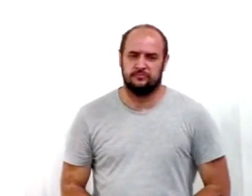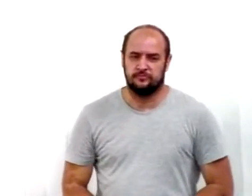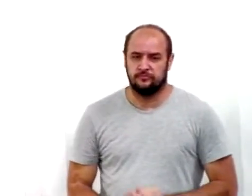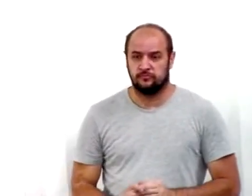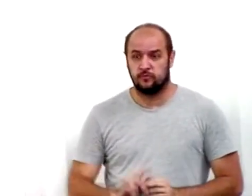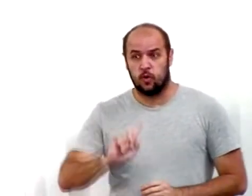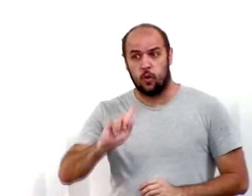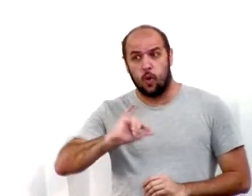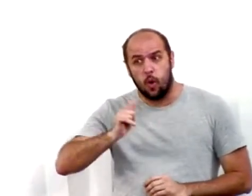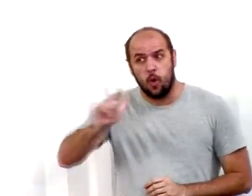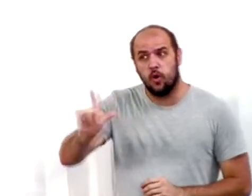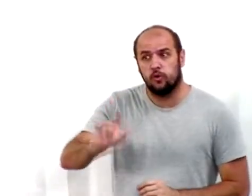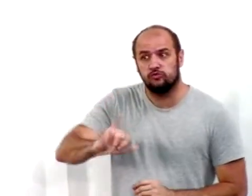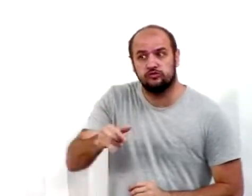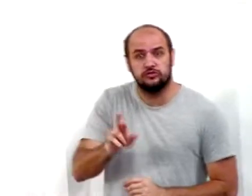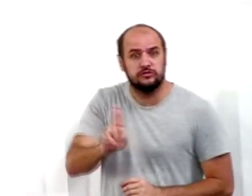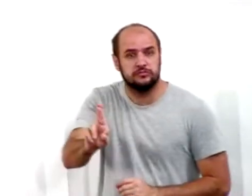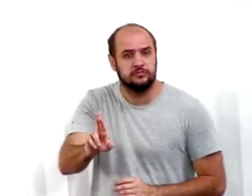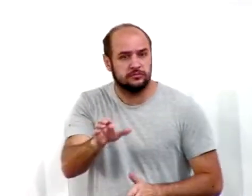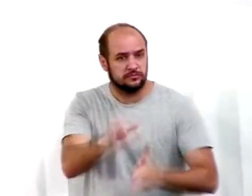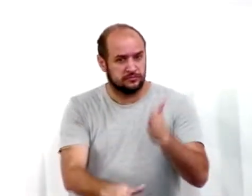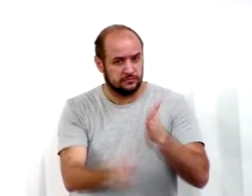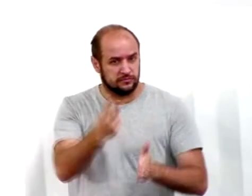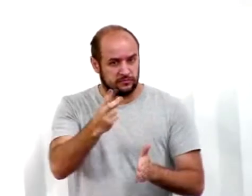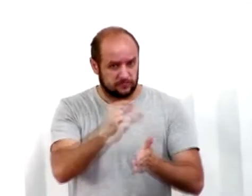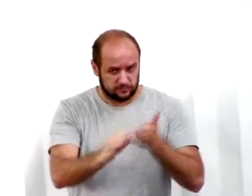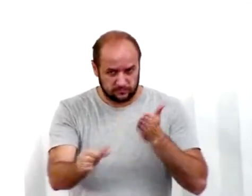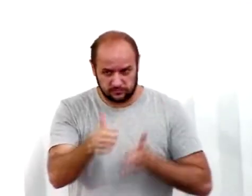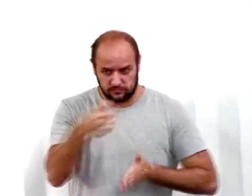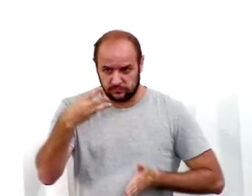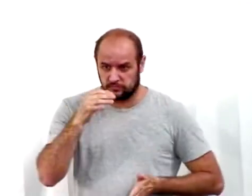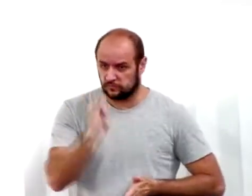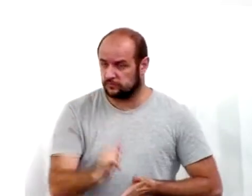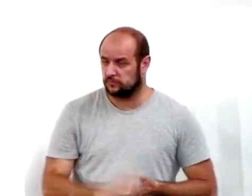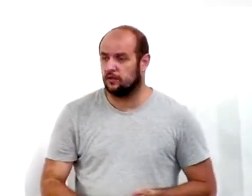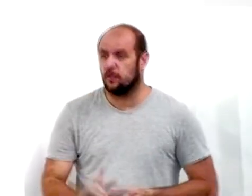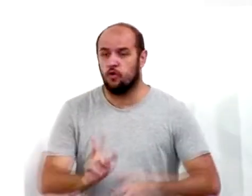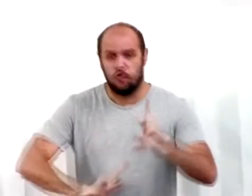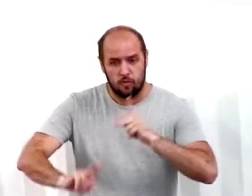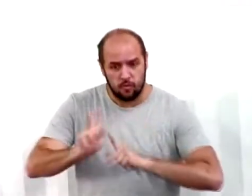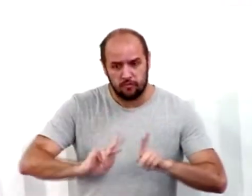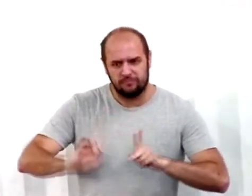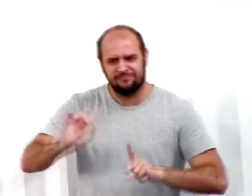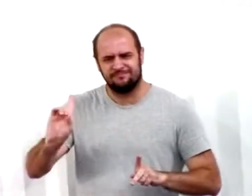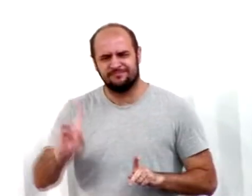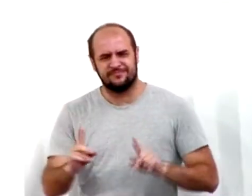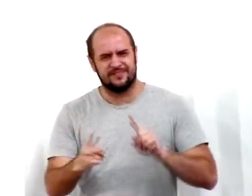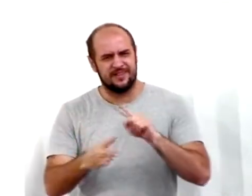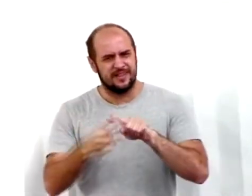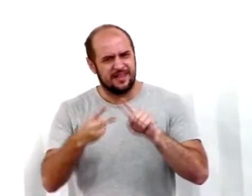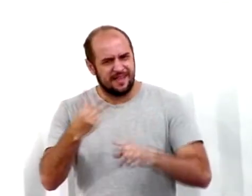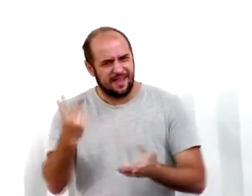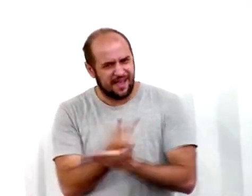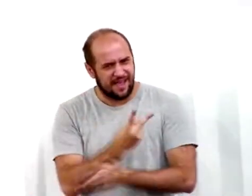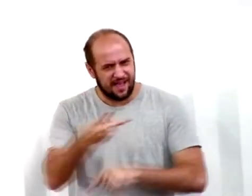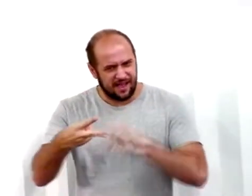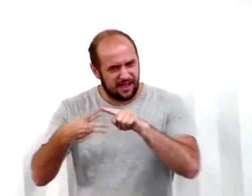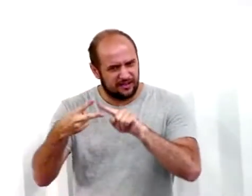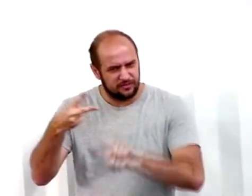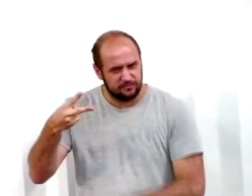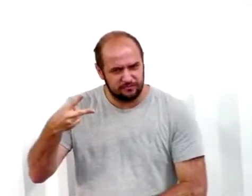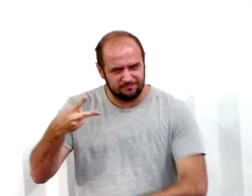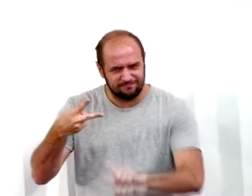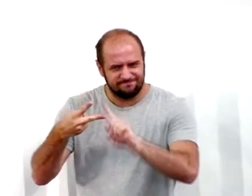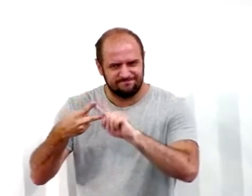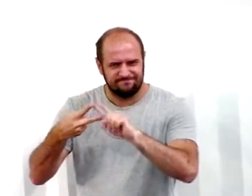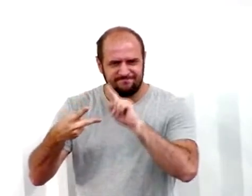profeta Jeremias, no capítulo 2, versículo 13, diz que o povo de Deus cometeu 2 erros. O primeiro